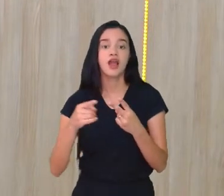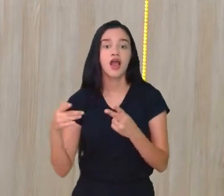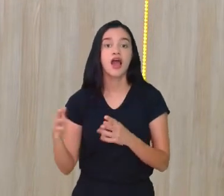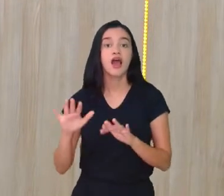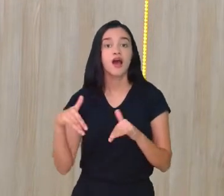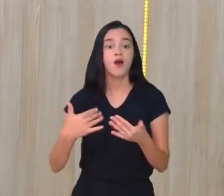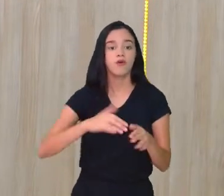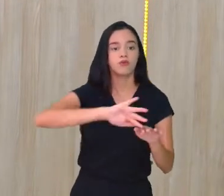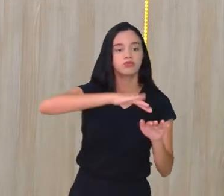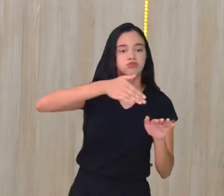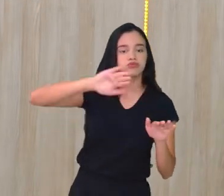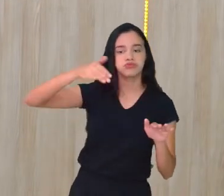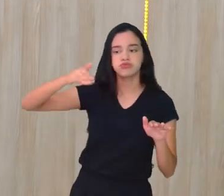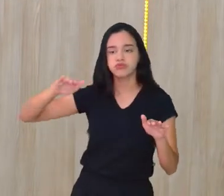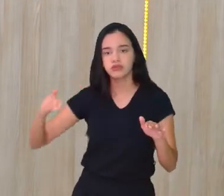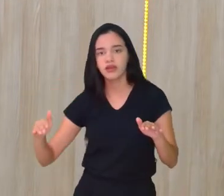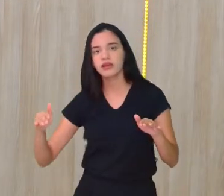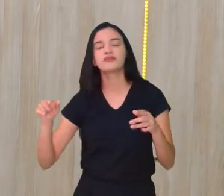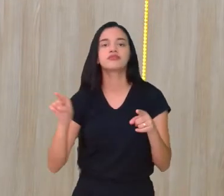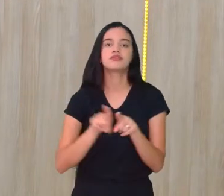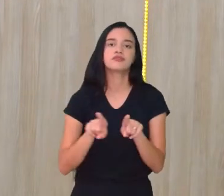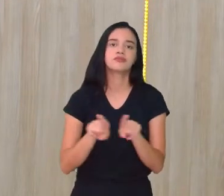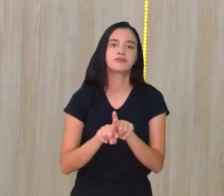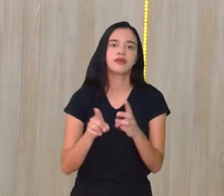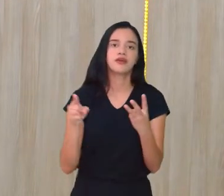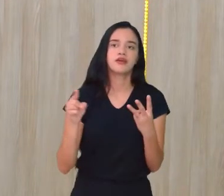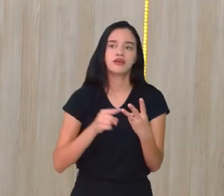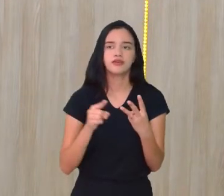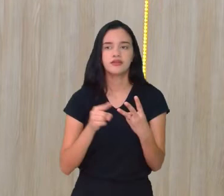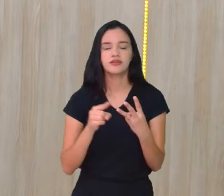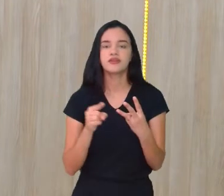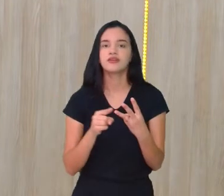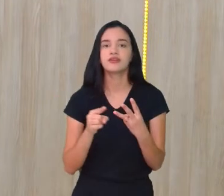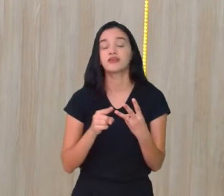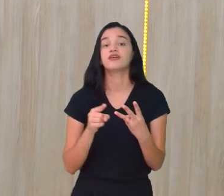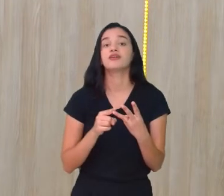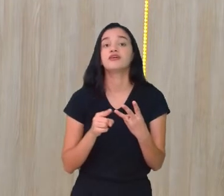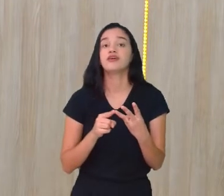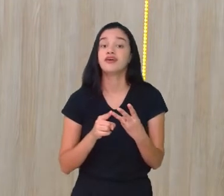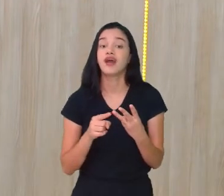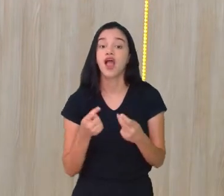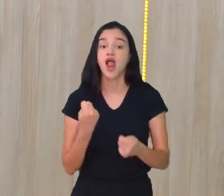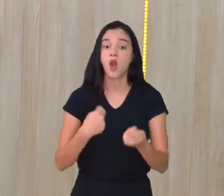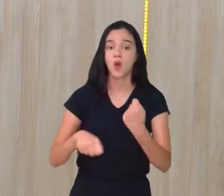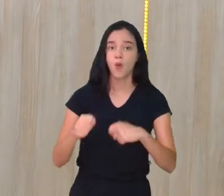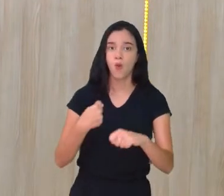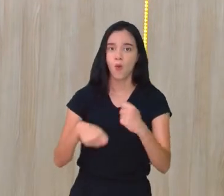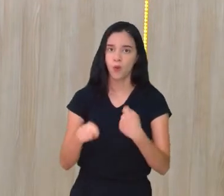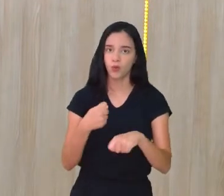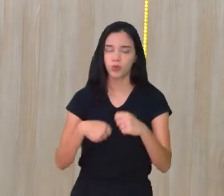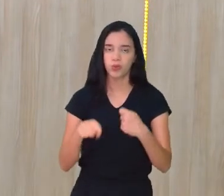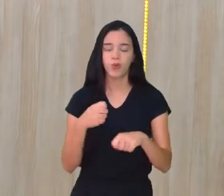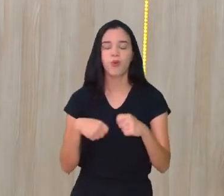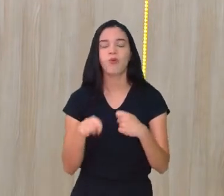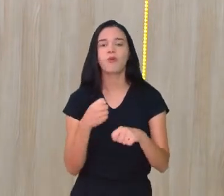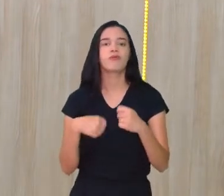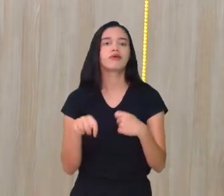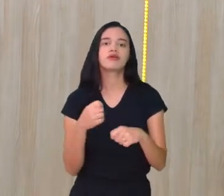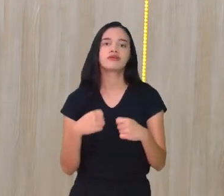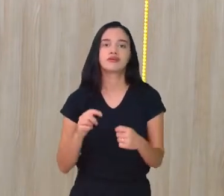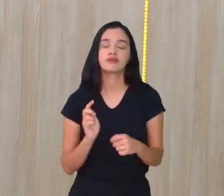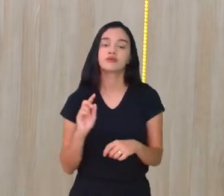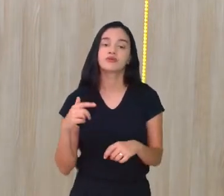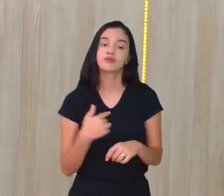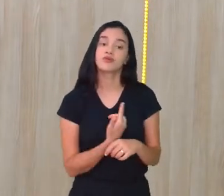relevo. Pode ser também características relacionadas a questões do quê? Econômicas, quando a gente parte para uma